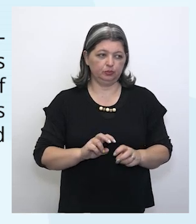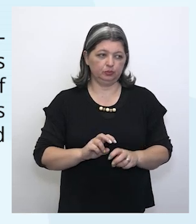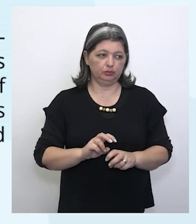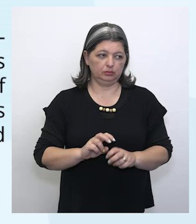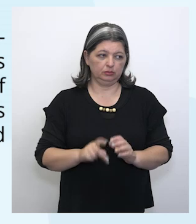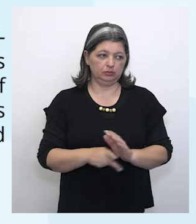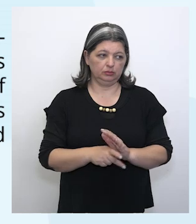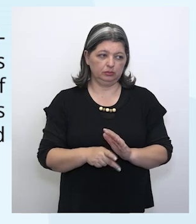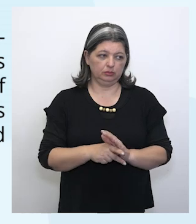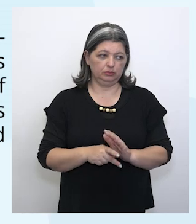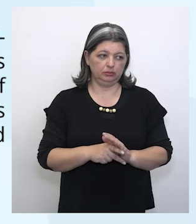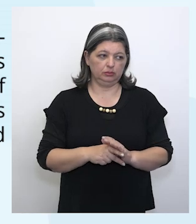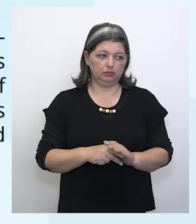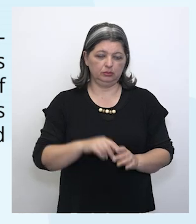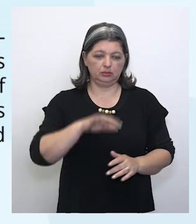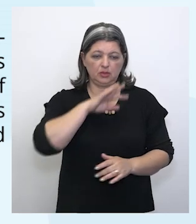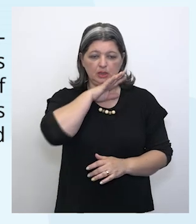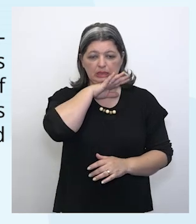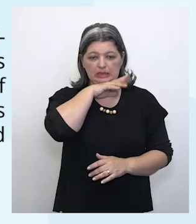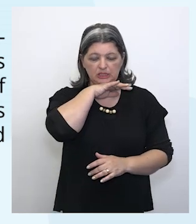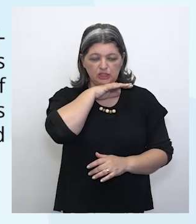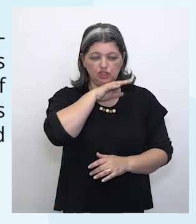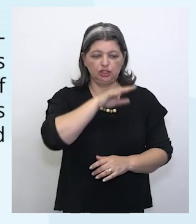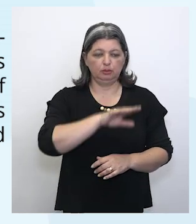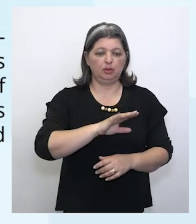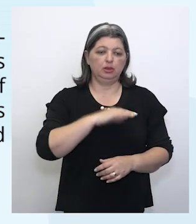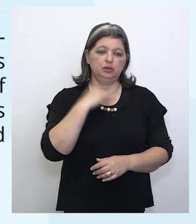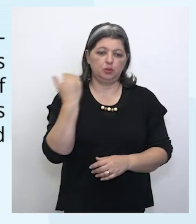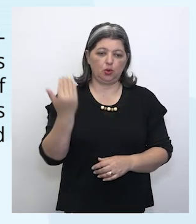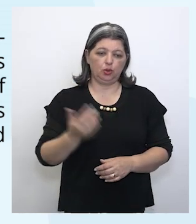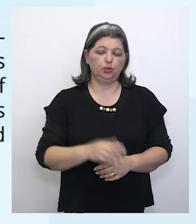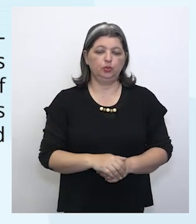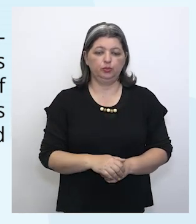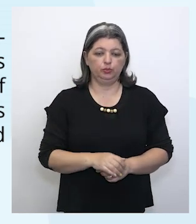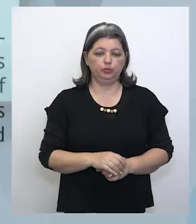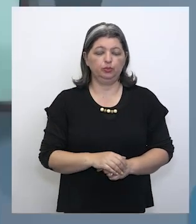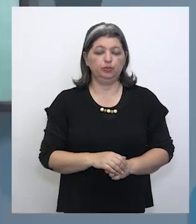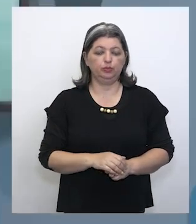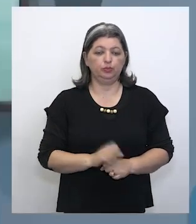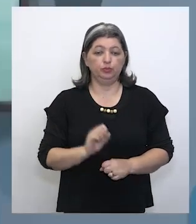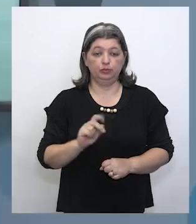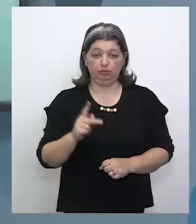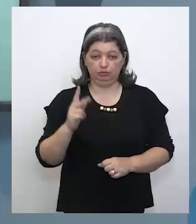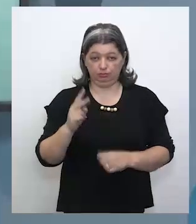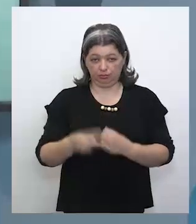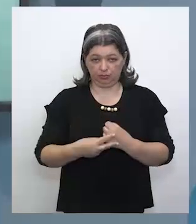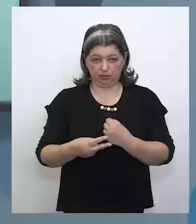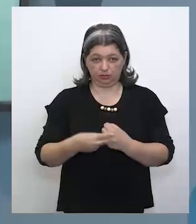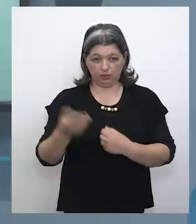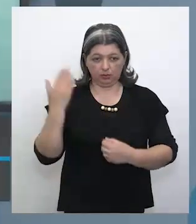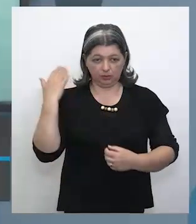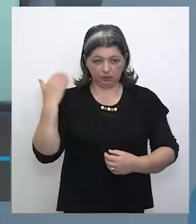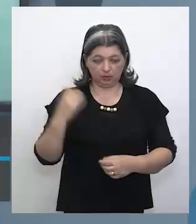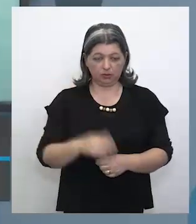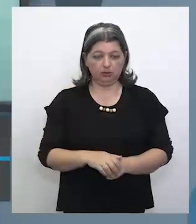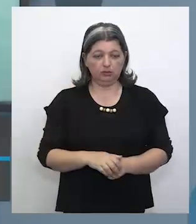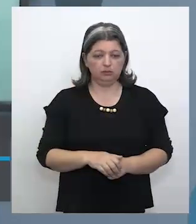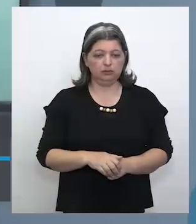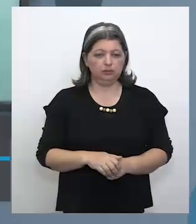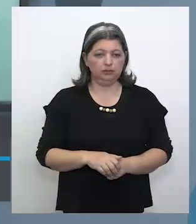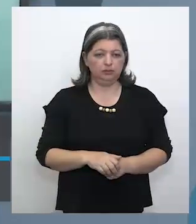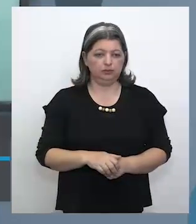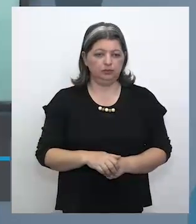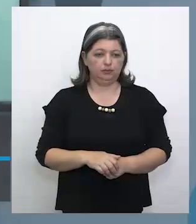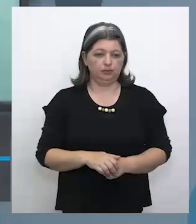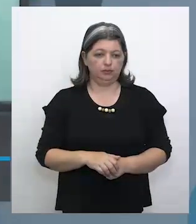aproximadamente a quarter. Um quarto cada um deles. Ok? Então, o verbo que está aí no passado para a gente mesmo é o increased. Os